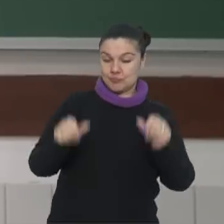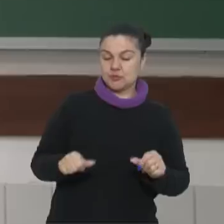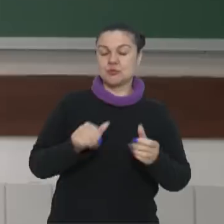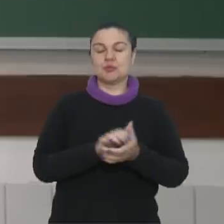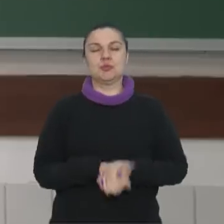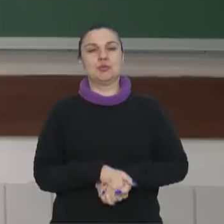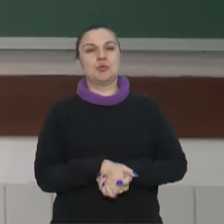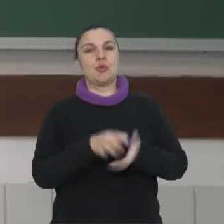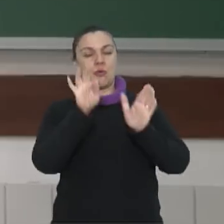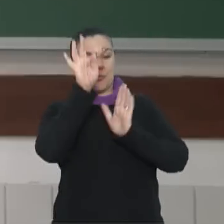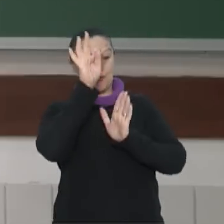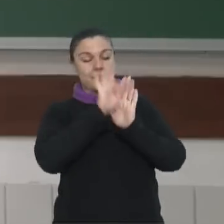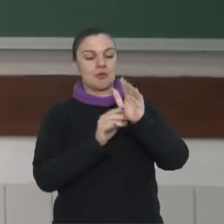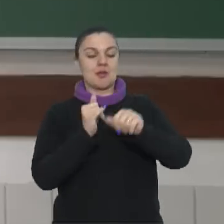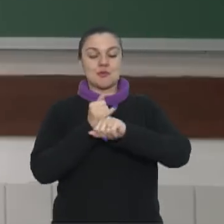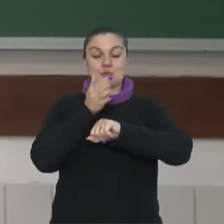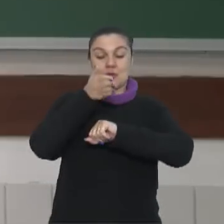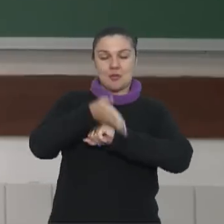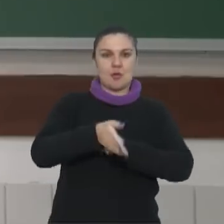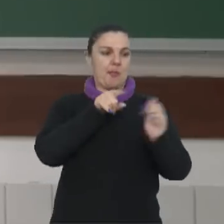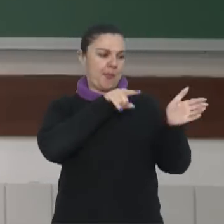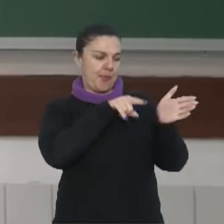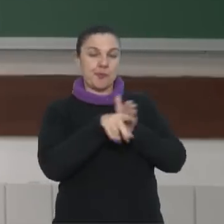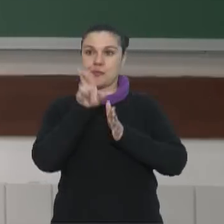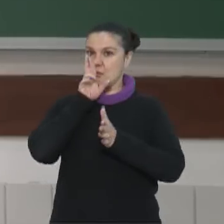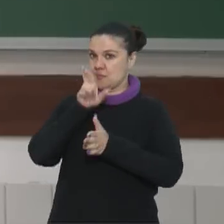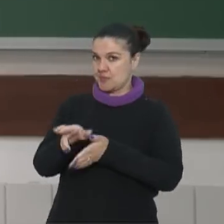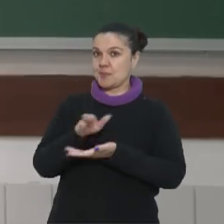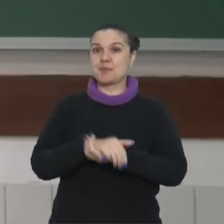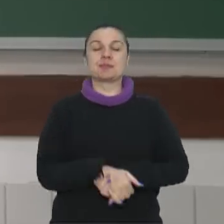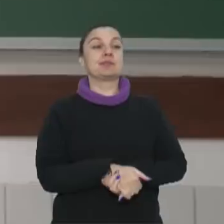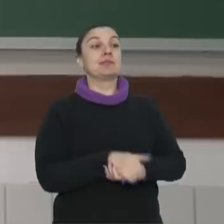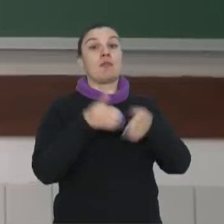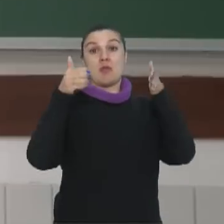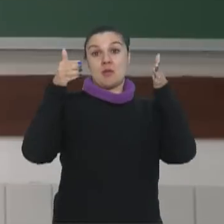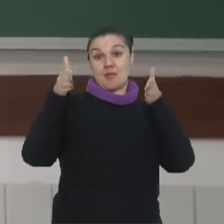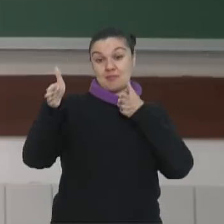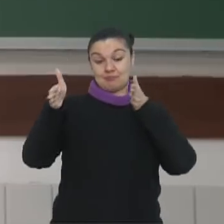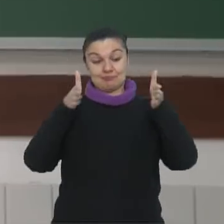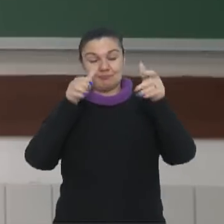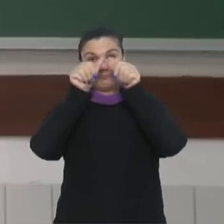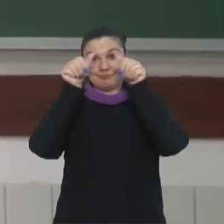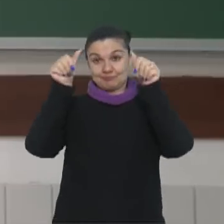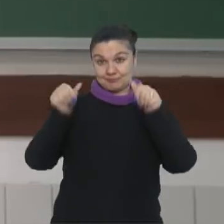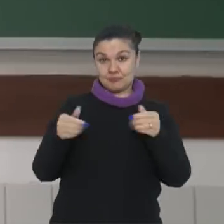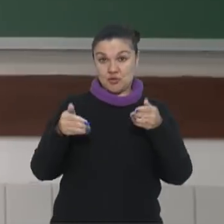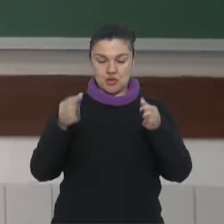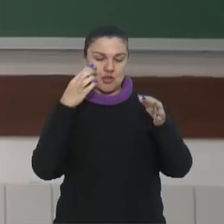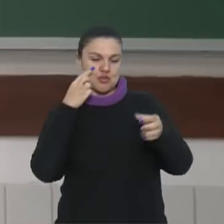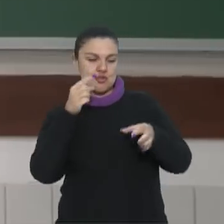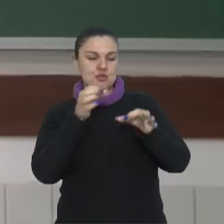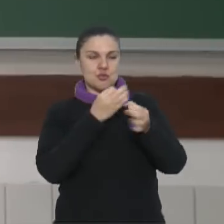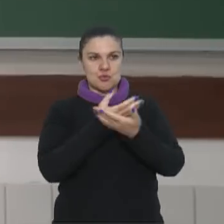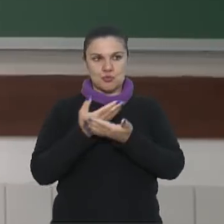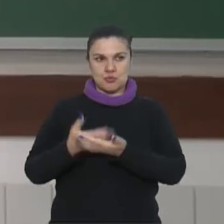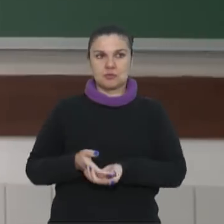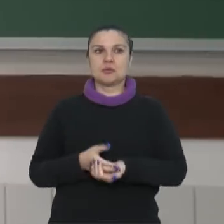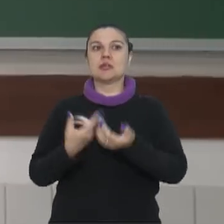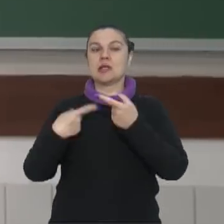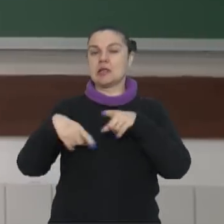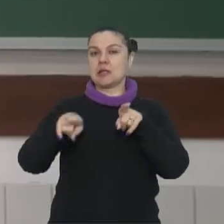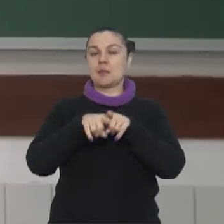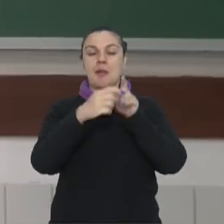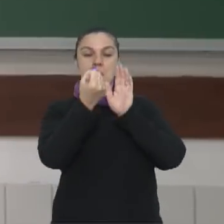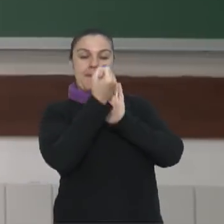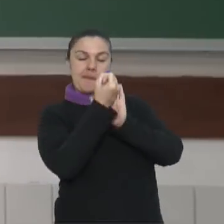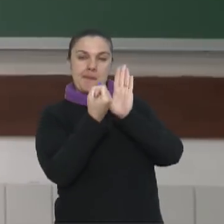essa entrevista com texto introdutório, com pergunta e resposta, né? Então, nessa estrutura que a gente viu. Quanto a gente estudou um pouquinho das marcas